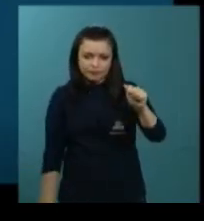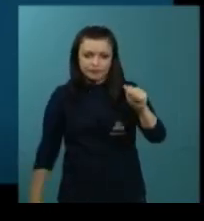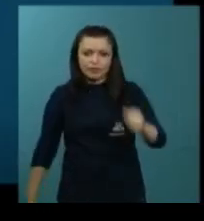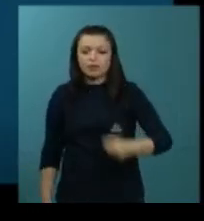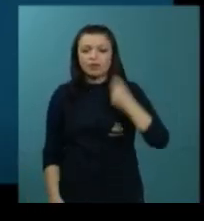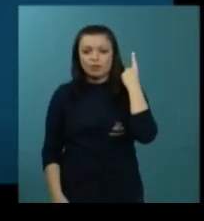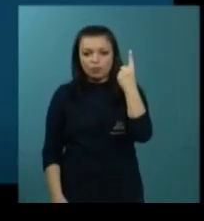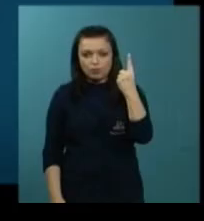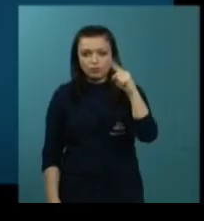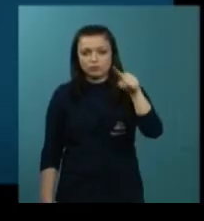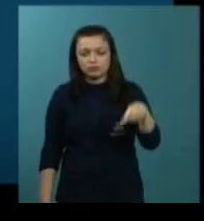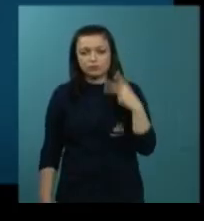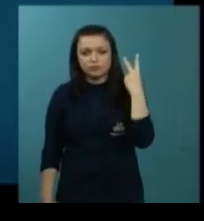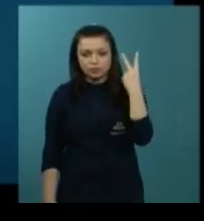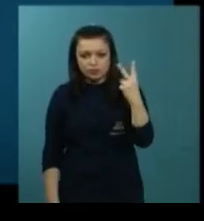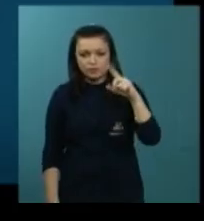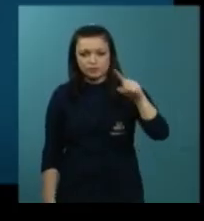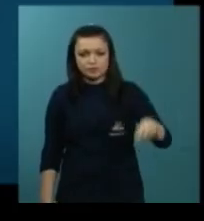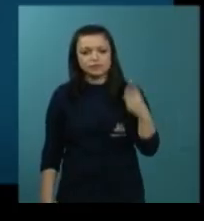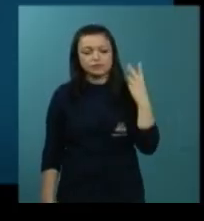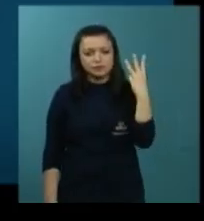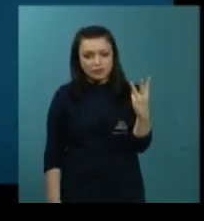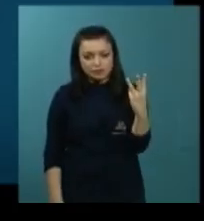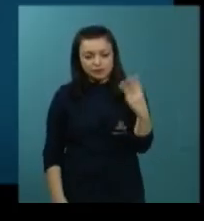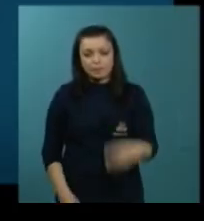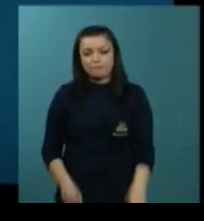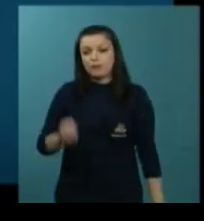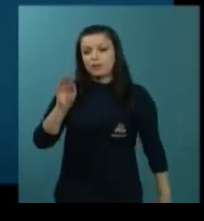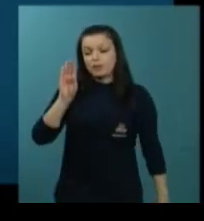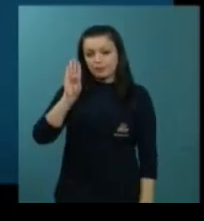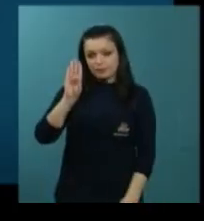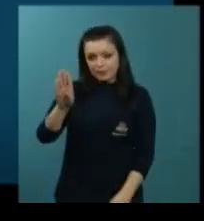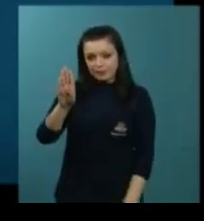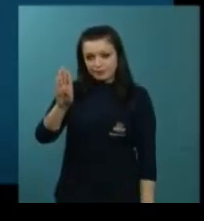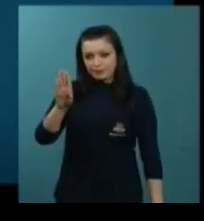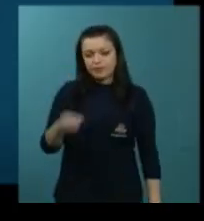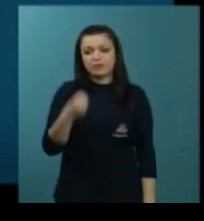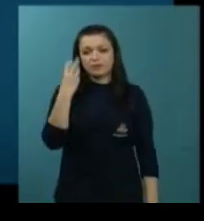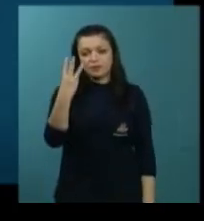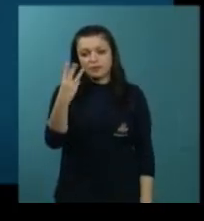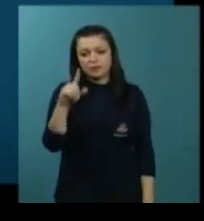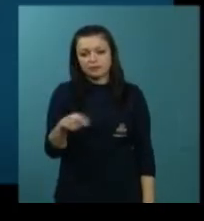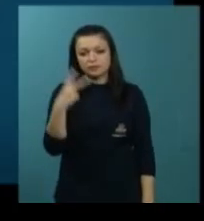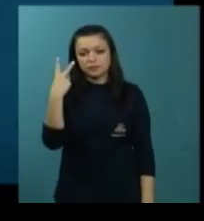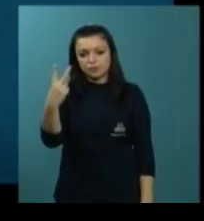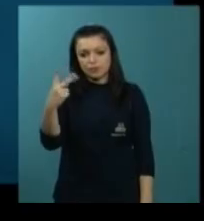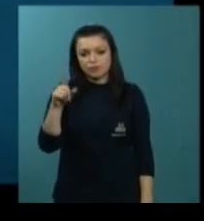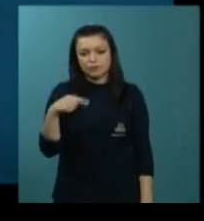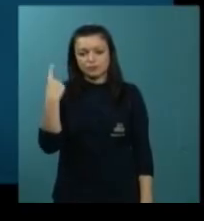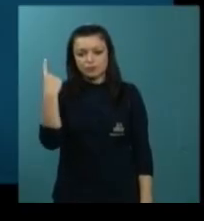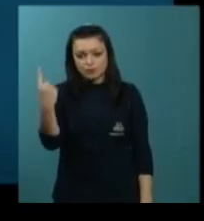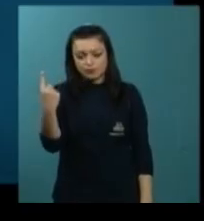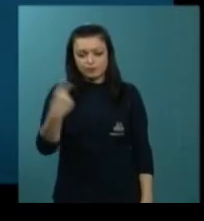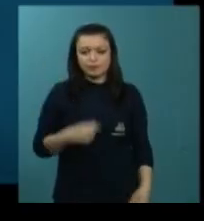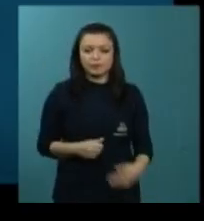1, 2, 3. E o conjunto B, 3, 2,